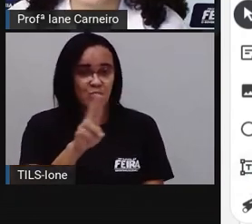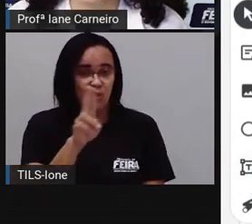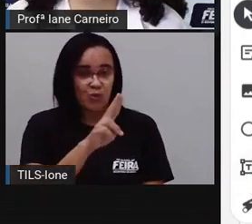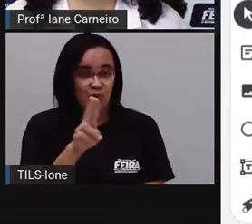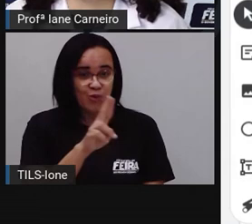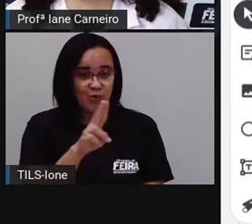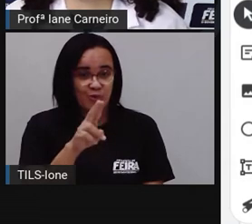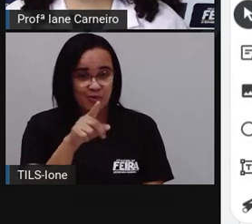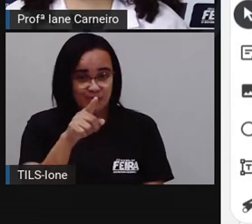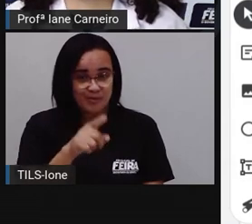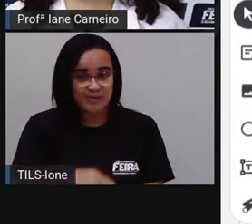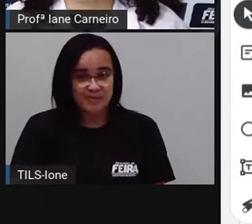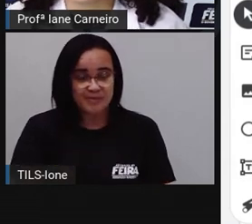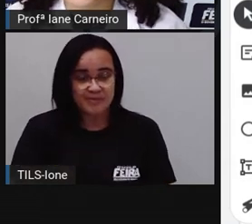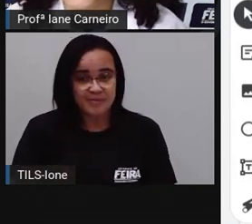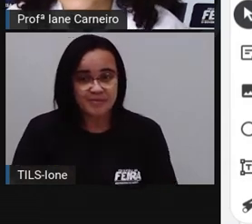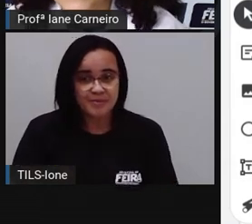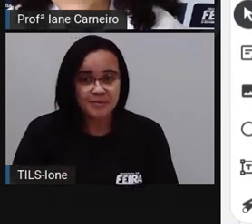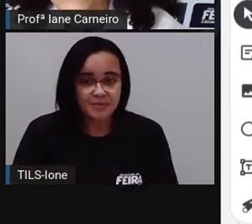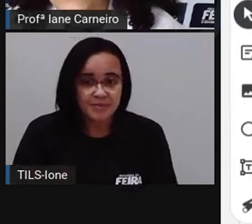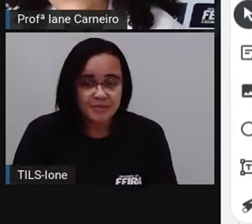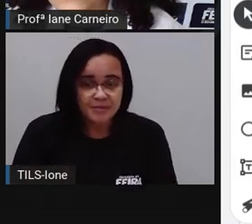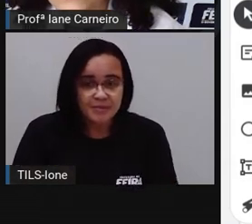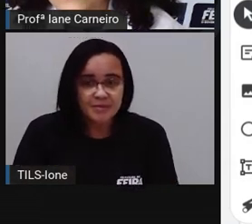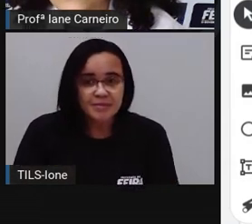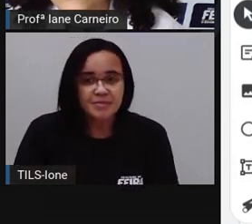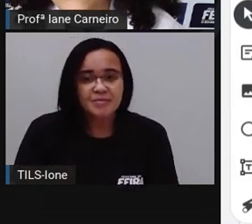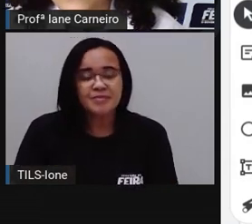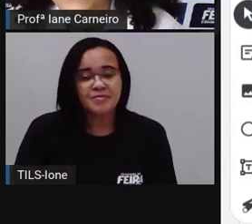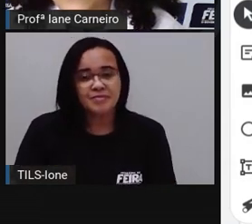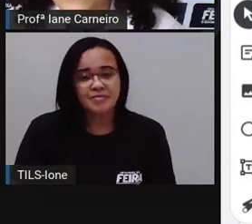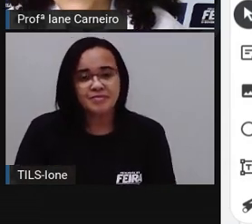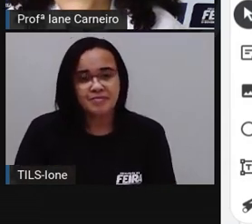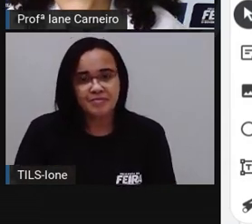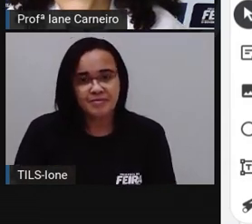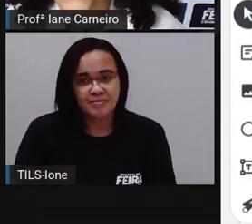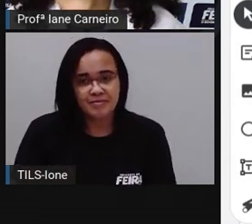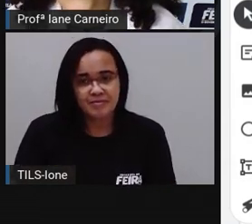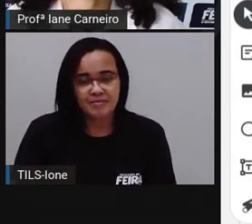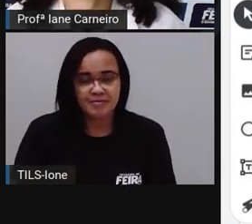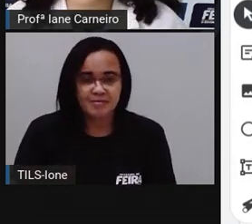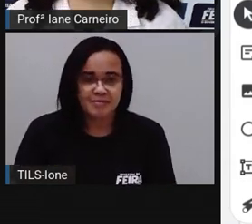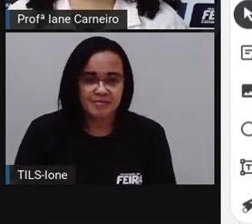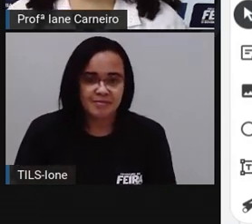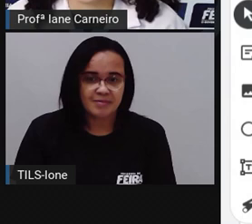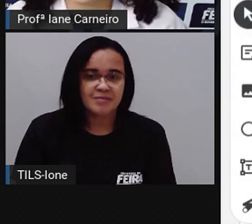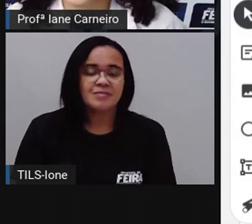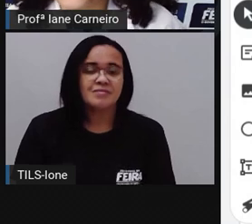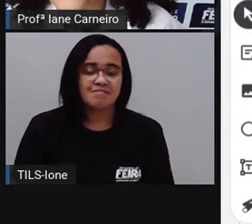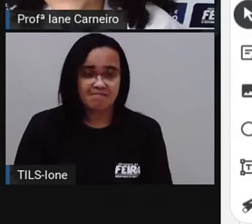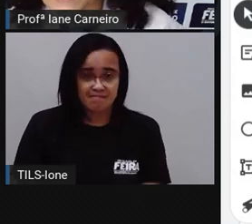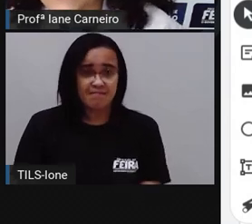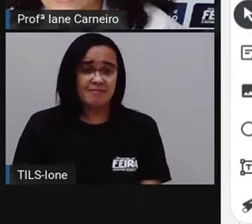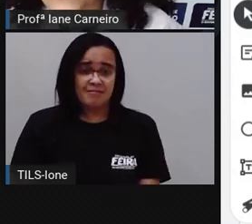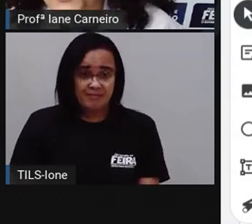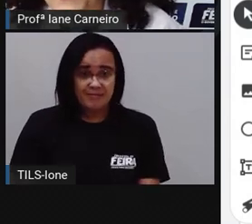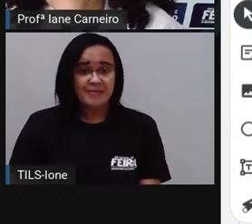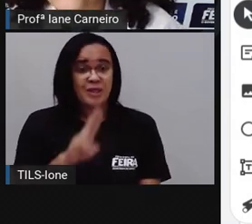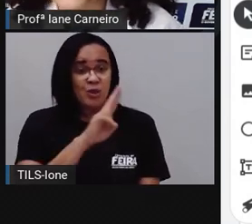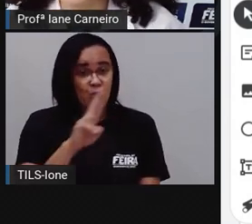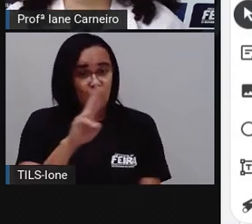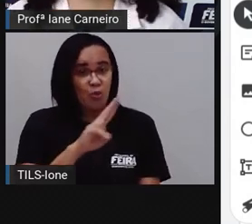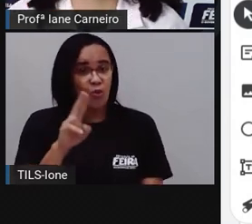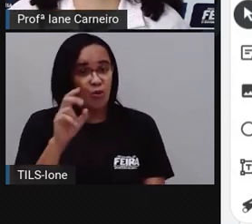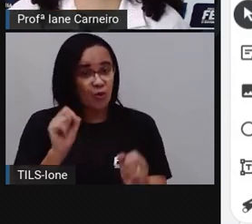bichinho. E esse X aqui, que é o, deixa eu ver, o wombat, né? E o outro que ela dá o nome é